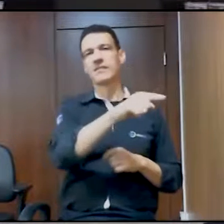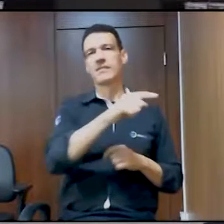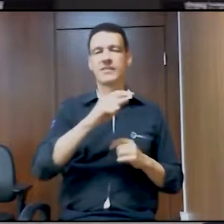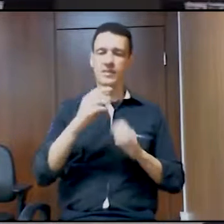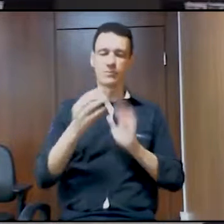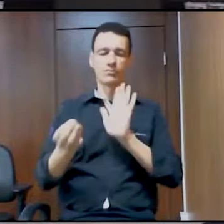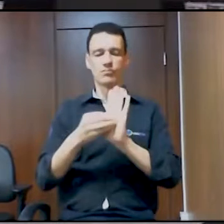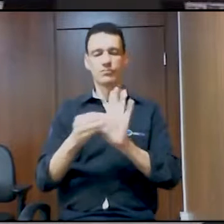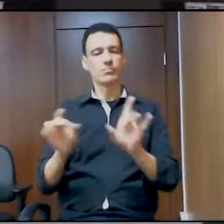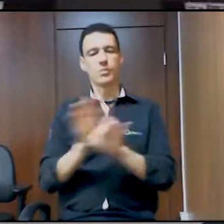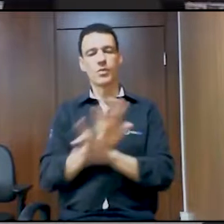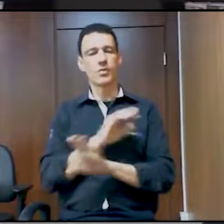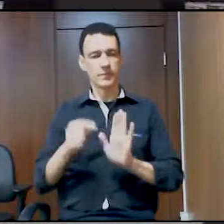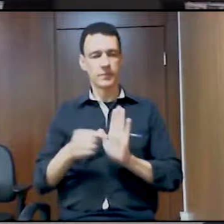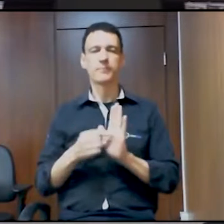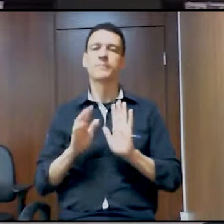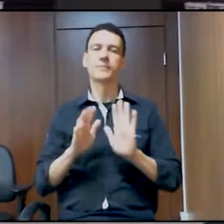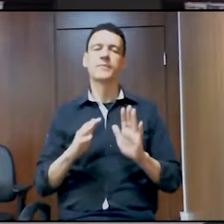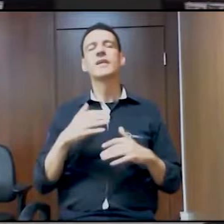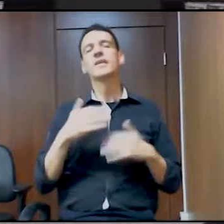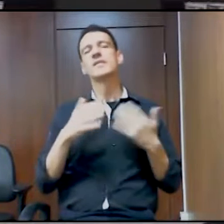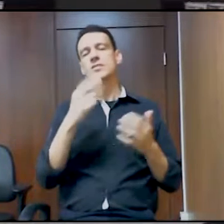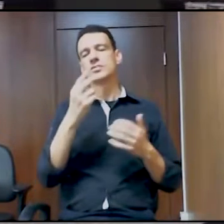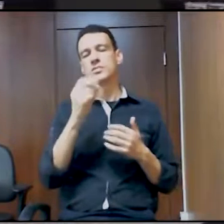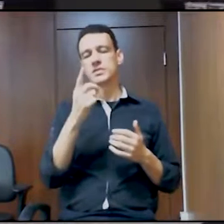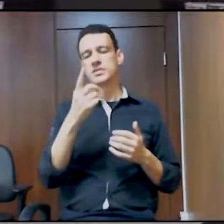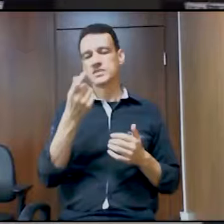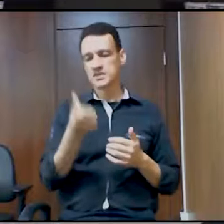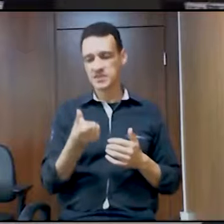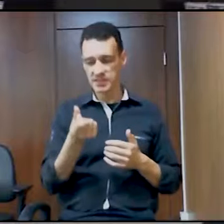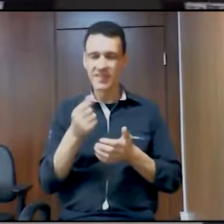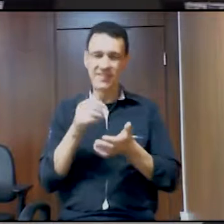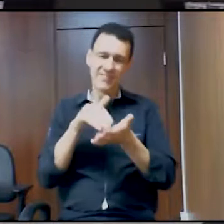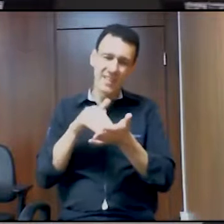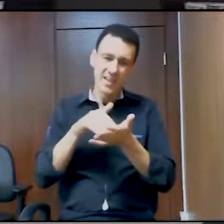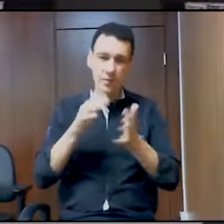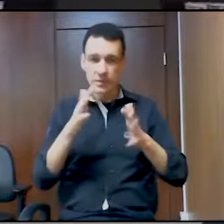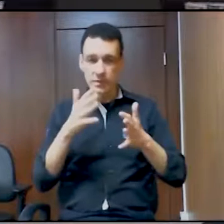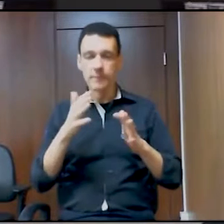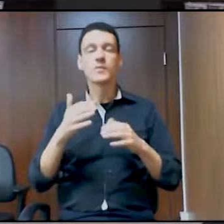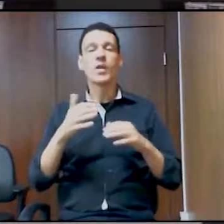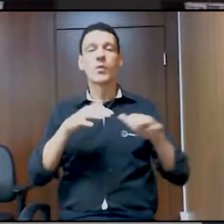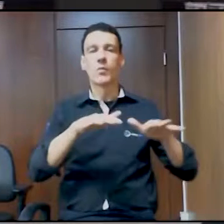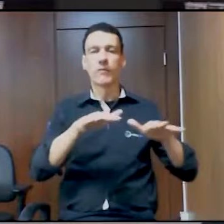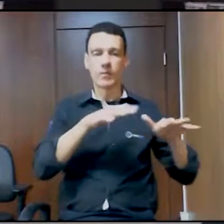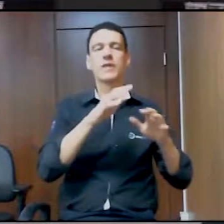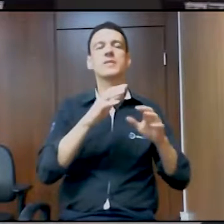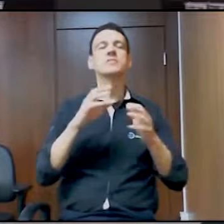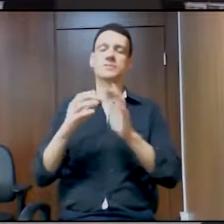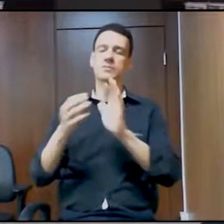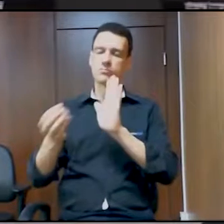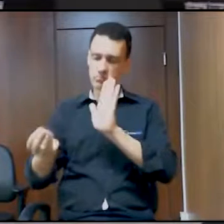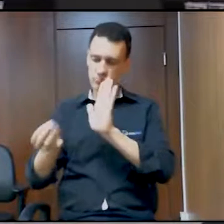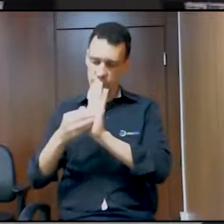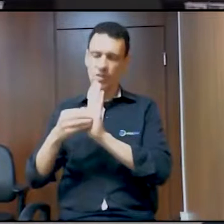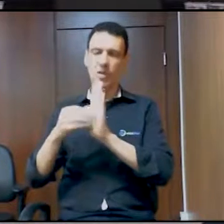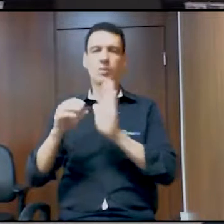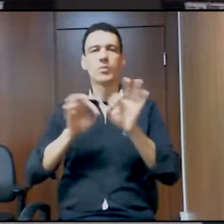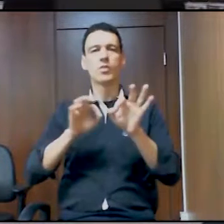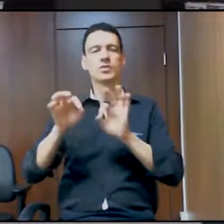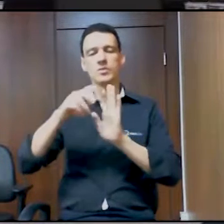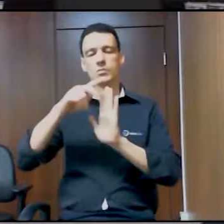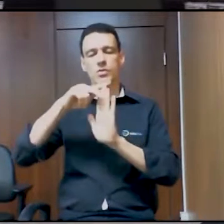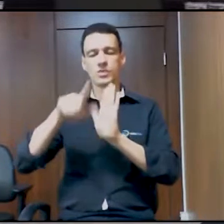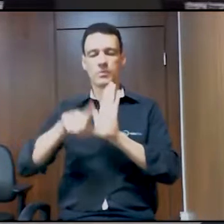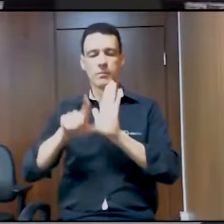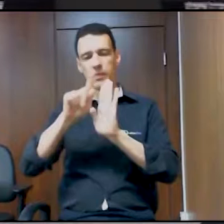No final de 2016, além do plano, os movimentos conseguiram incluir a população em situação de rua no projeto de lei do Plano Municipal de